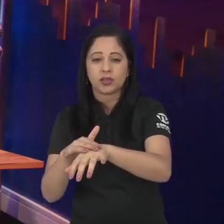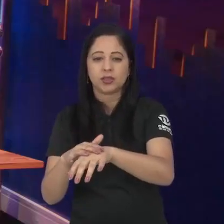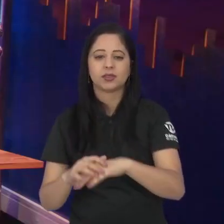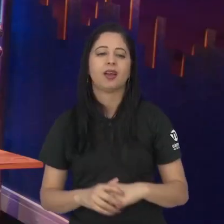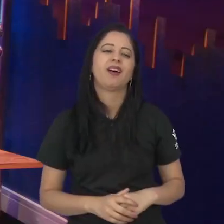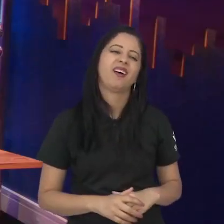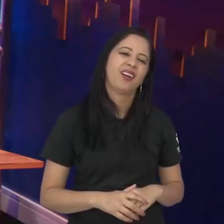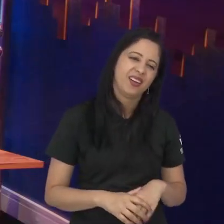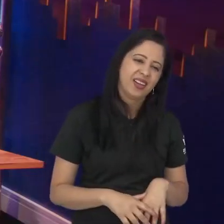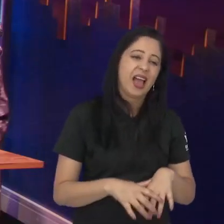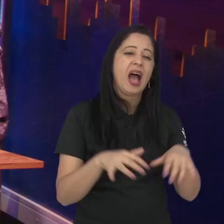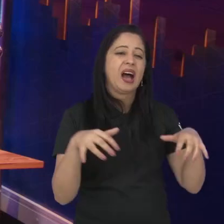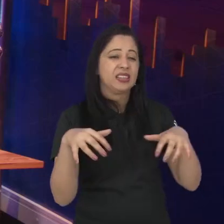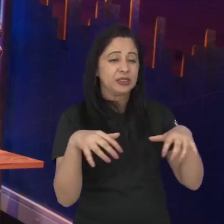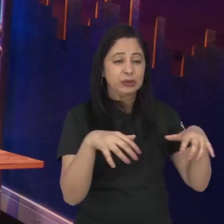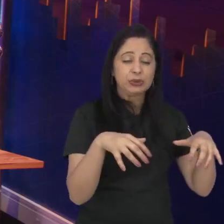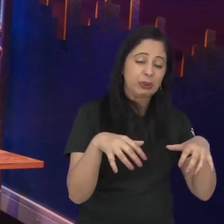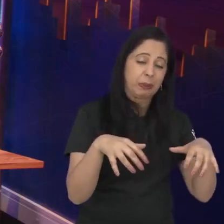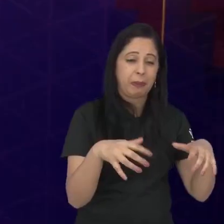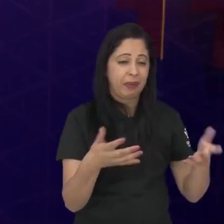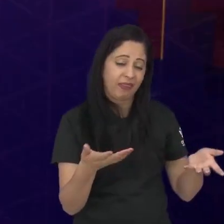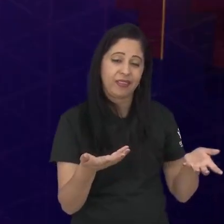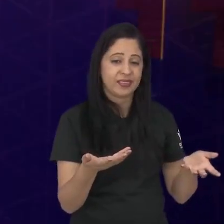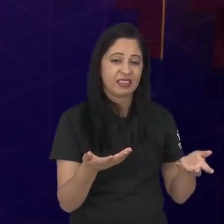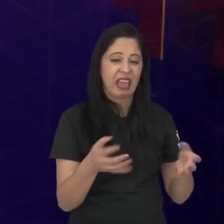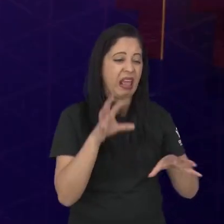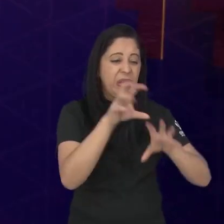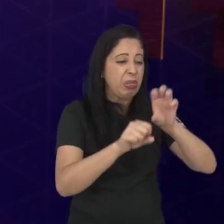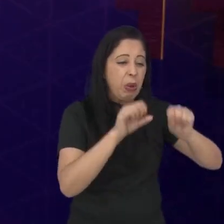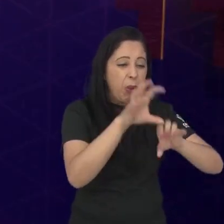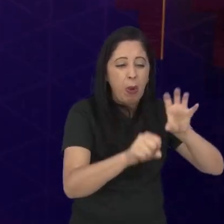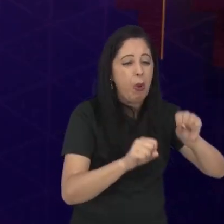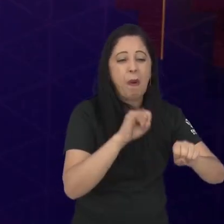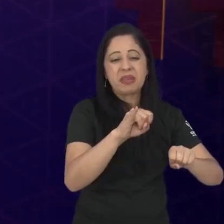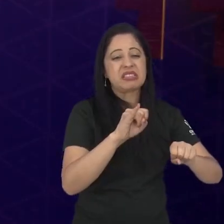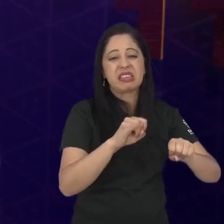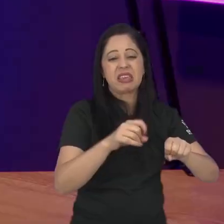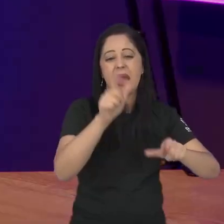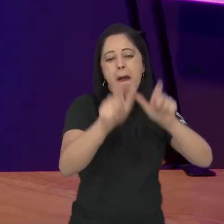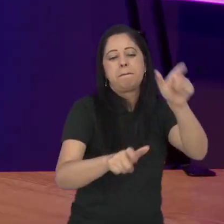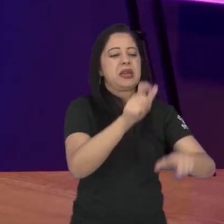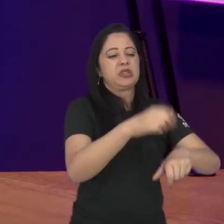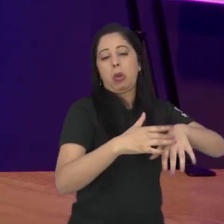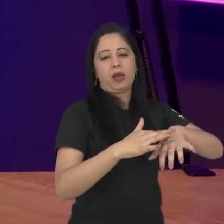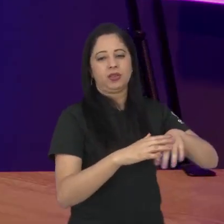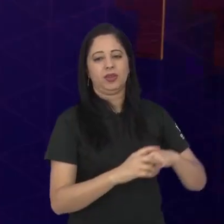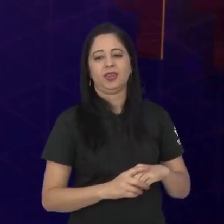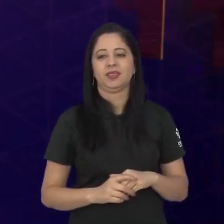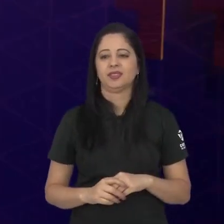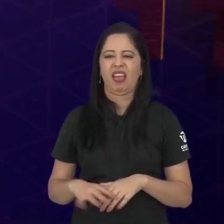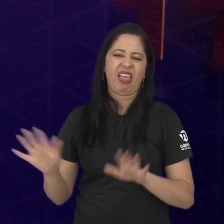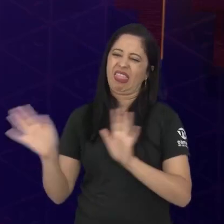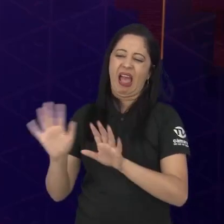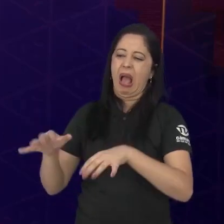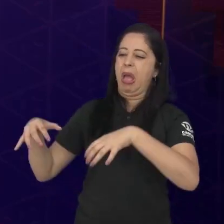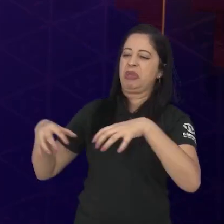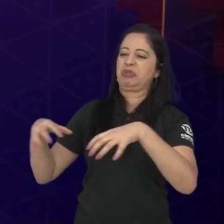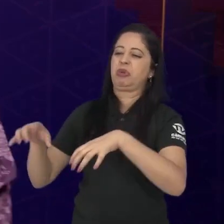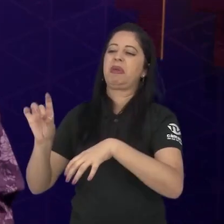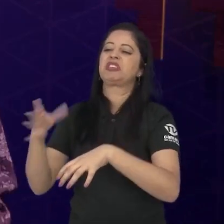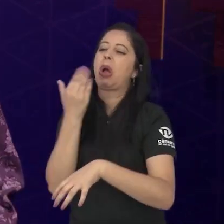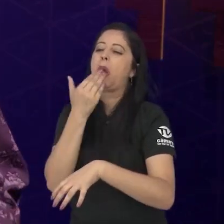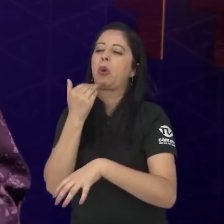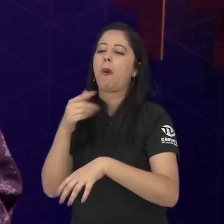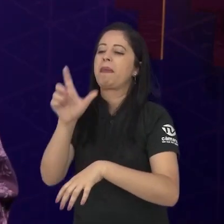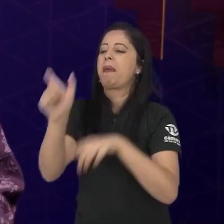Zumbi seletivo. O zumbi super seletivo, não come quem tem doença. Exato. Tipo, só quem é saudável. E aí